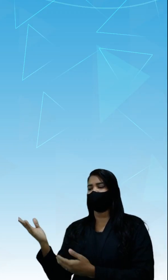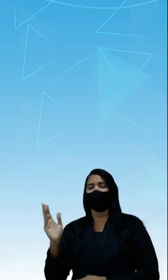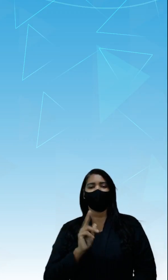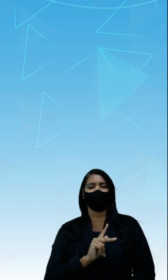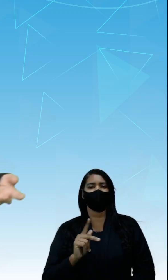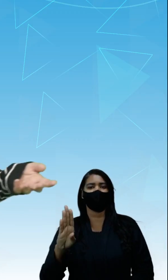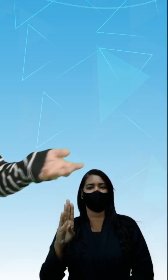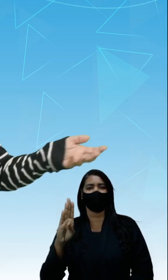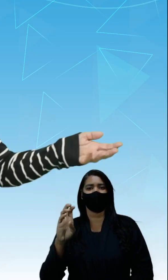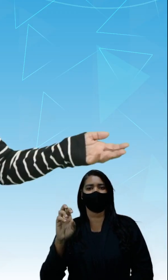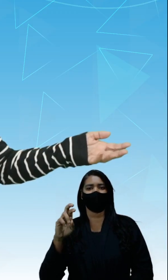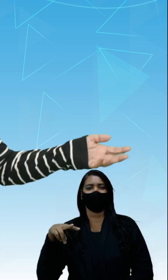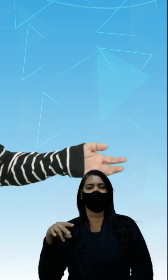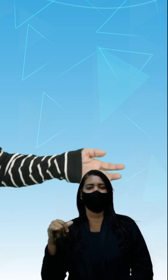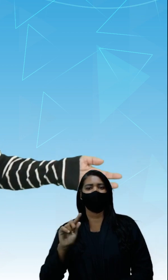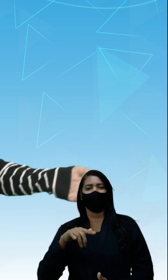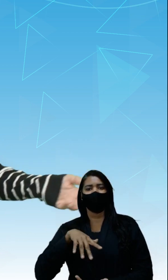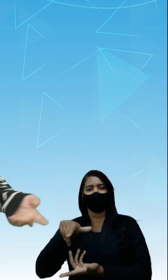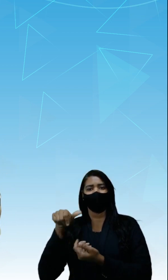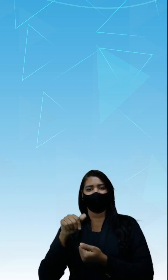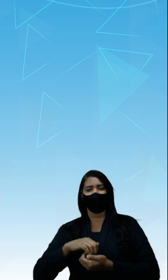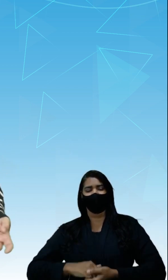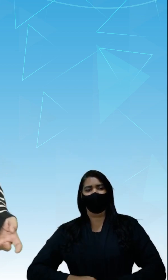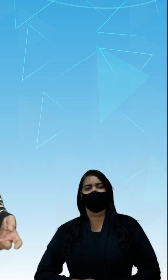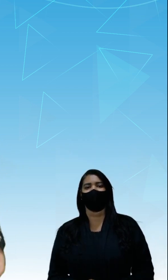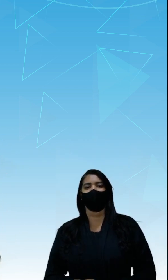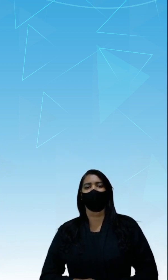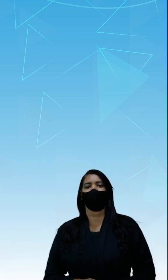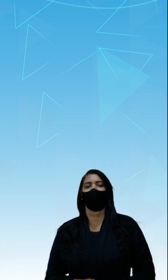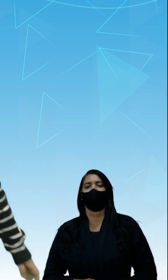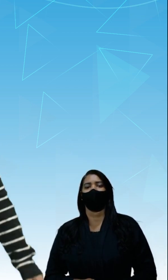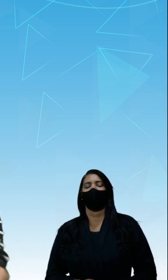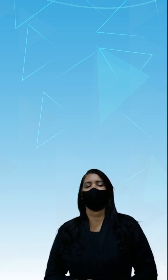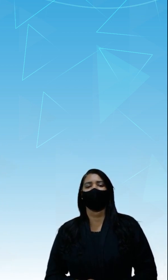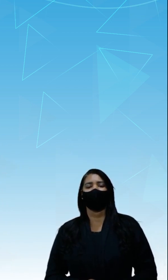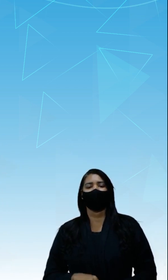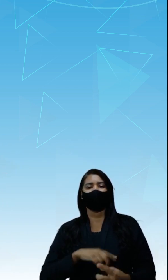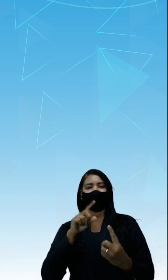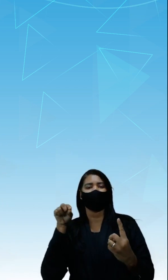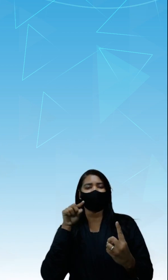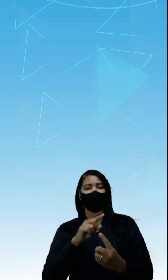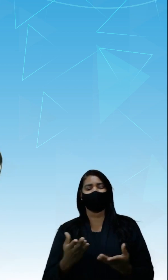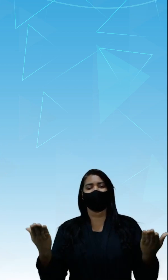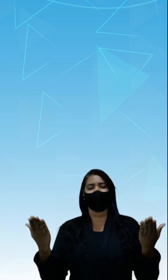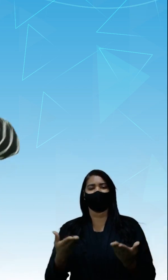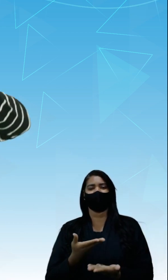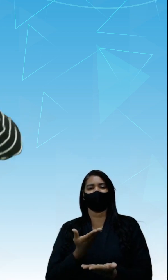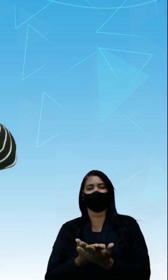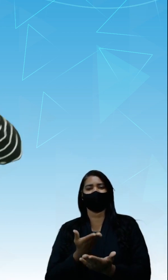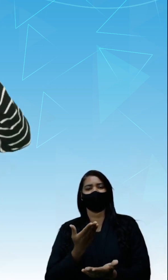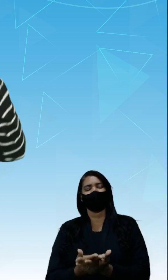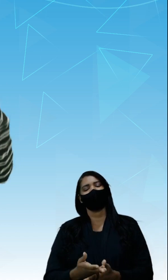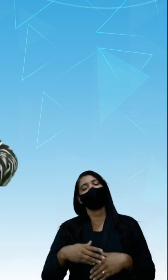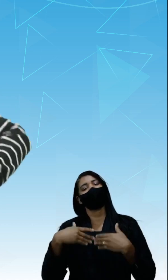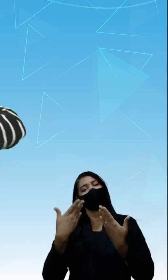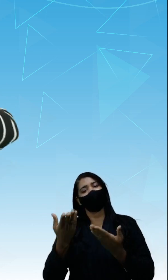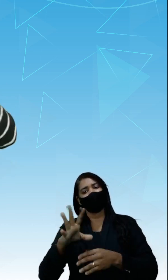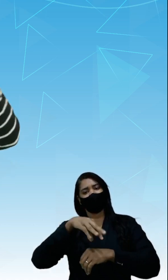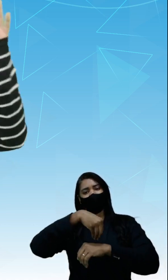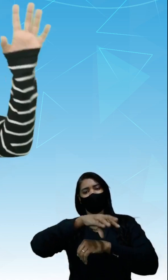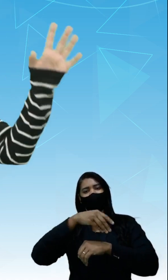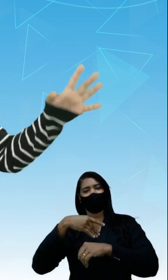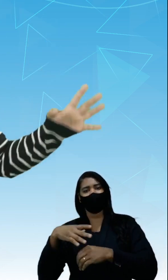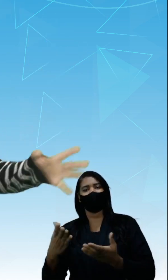juntos para mais uma aula de geografia. O objetivo da nossa aula é para vocês distribuir o